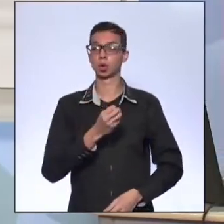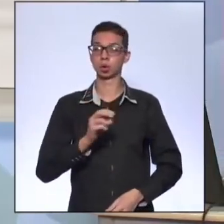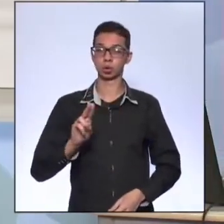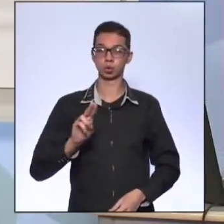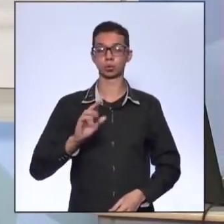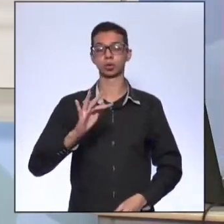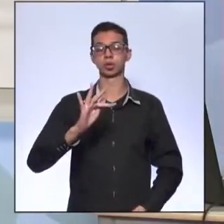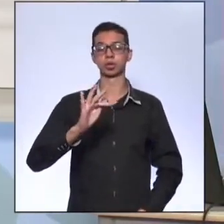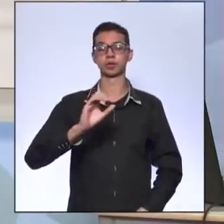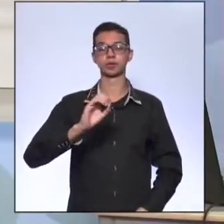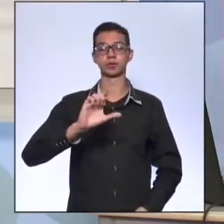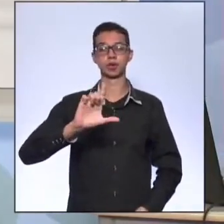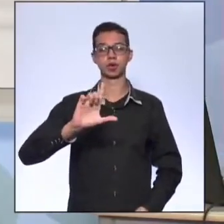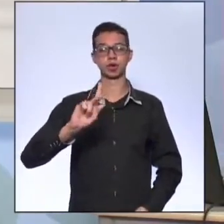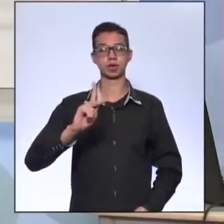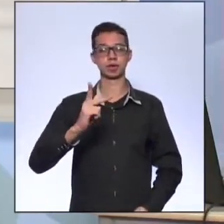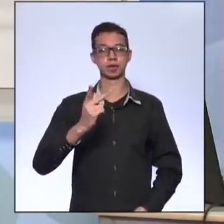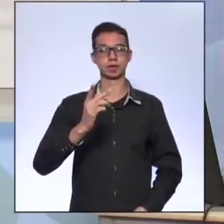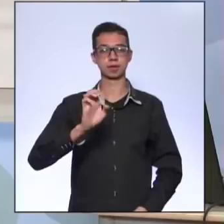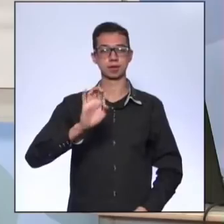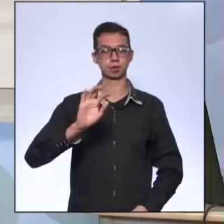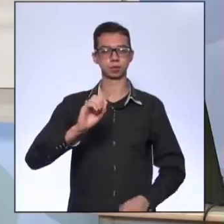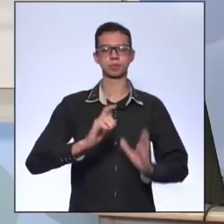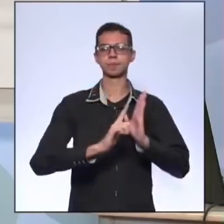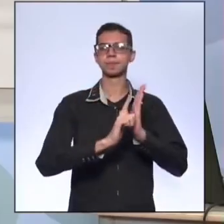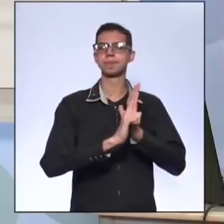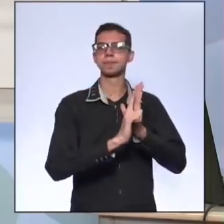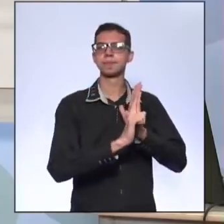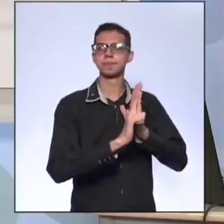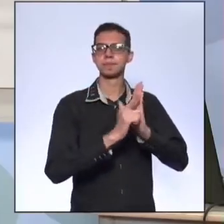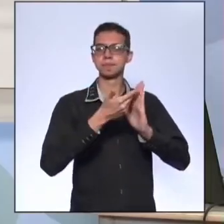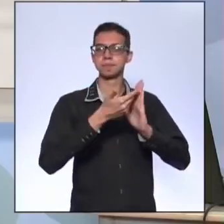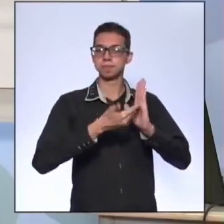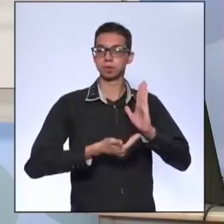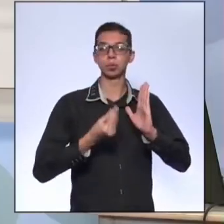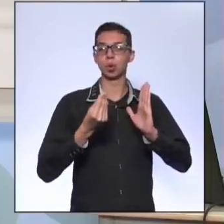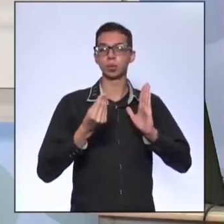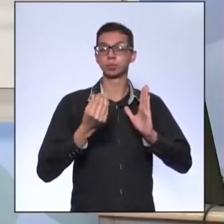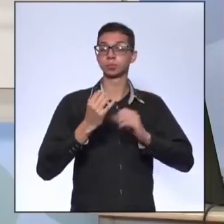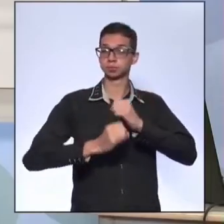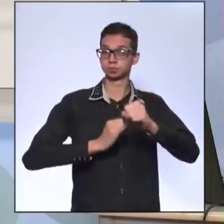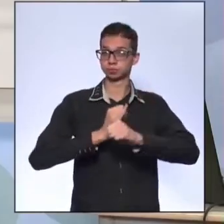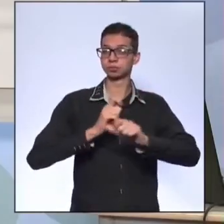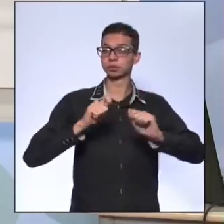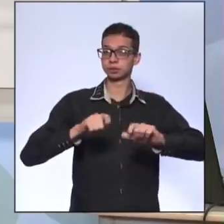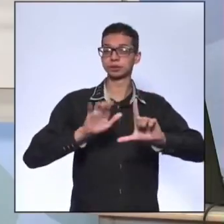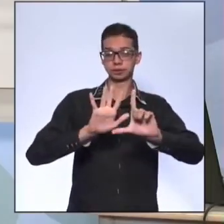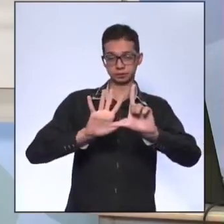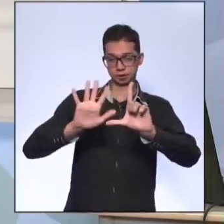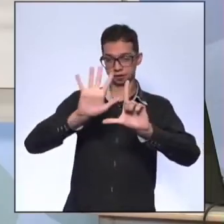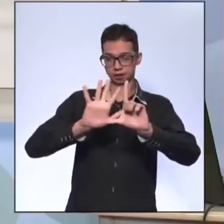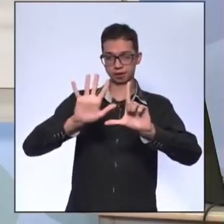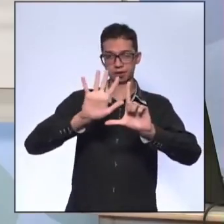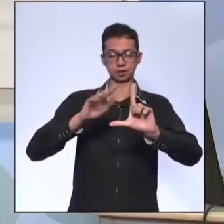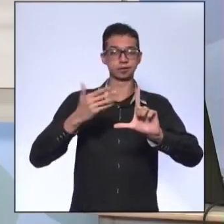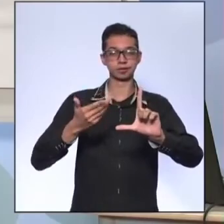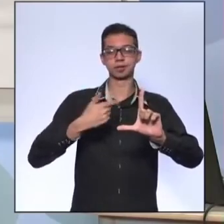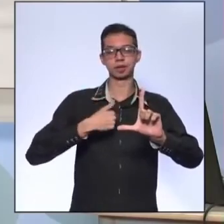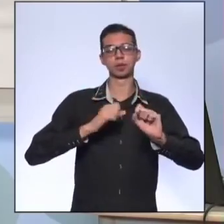aí eu posso disparar para uma quantidade enorme de pessoas, tá? E assim com uma velocidade muito rápida,